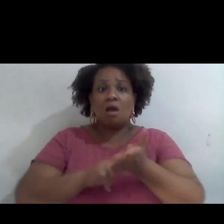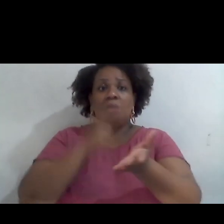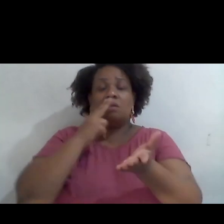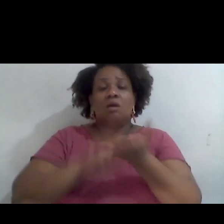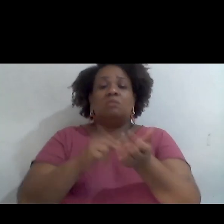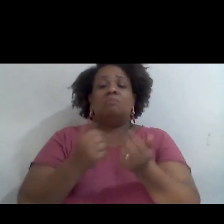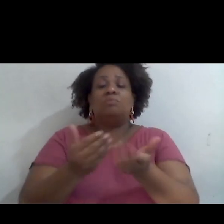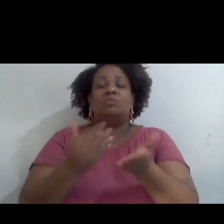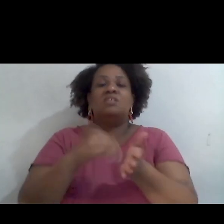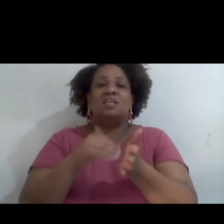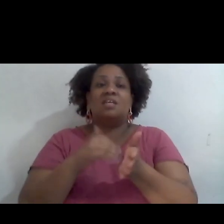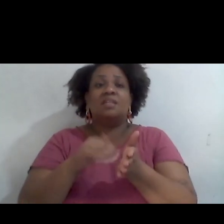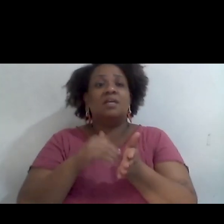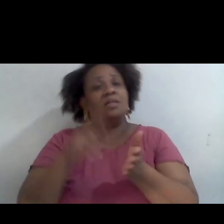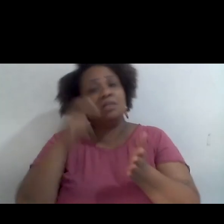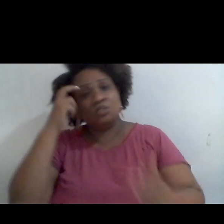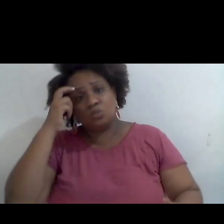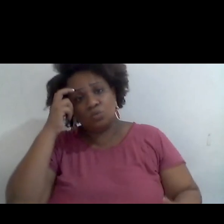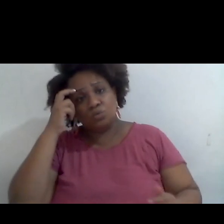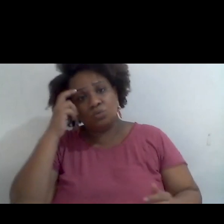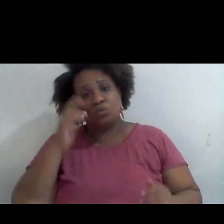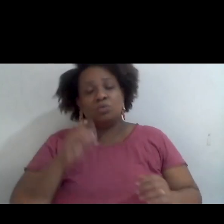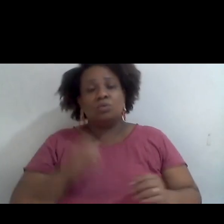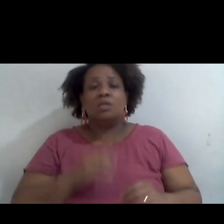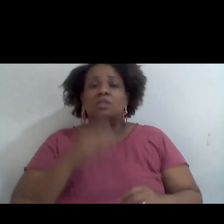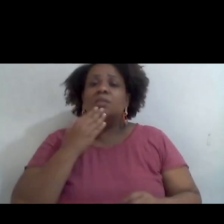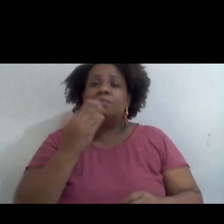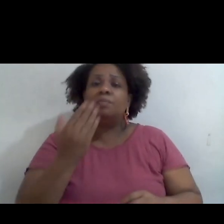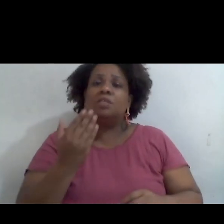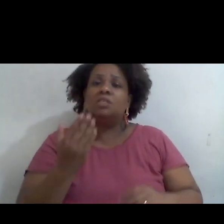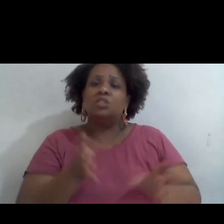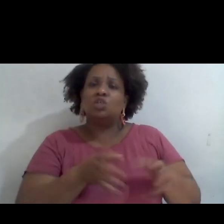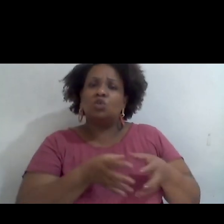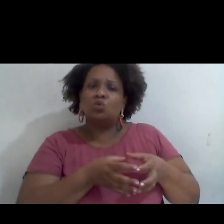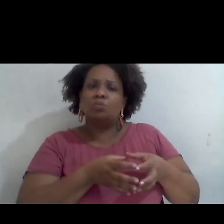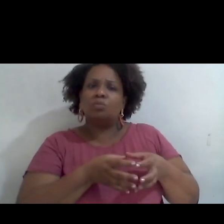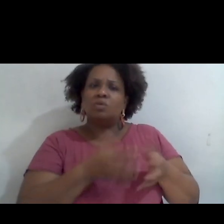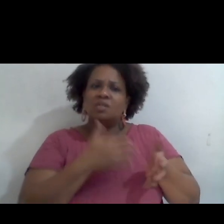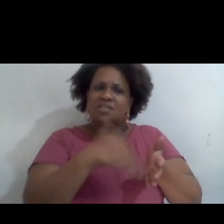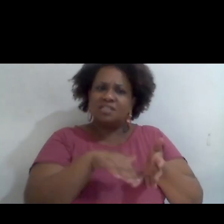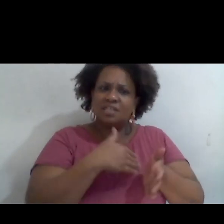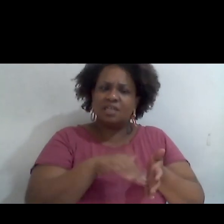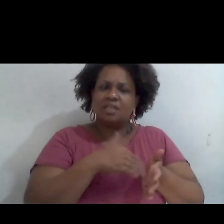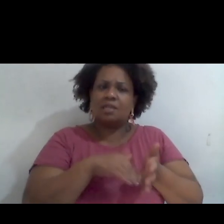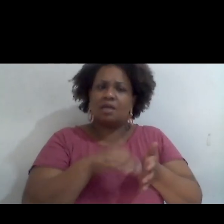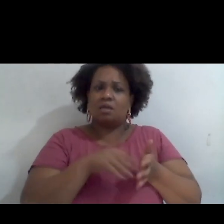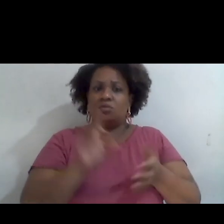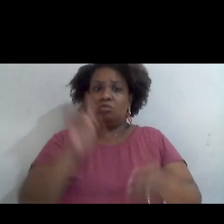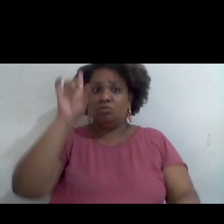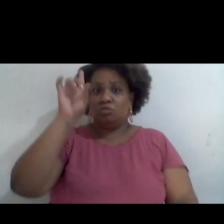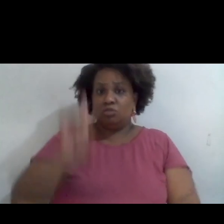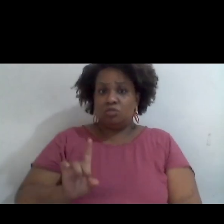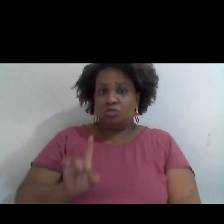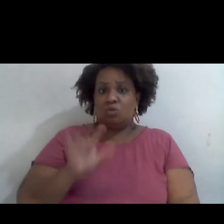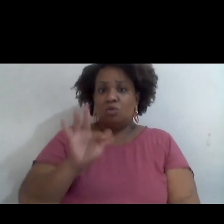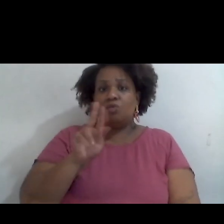Cultura solicitando um encontro da Reunião Emergente Dança com o secretário, com a diretora da FUNCEB e com o novo coordenador de